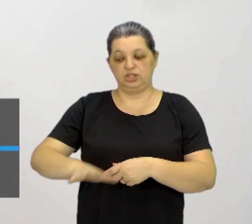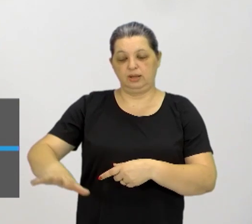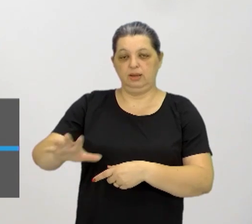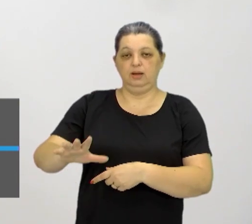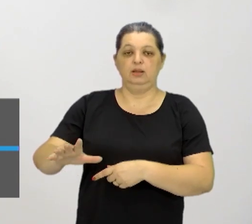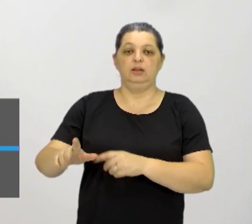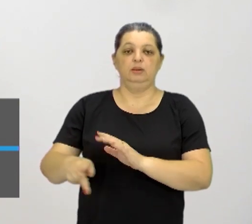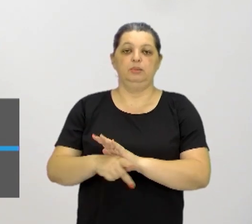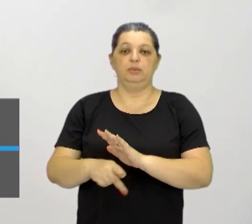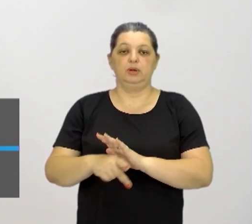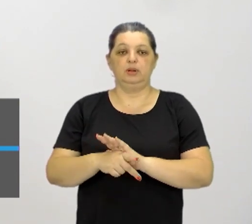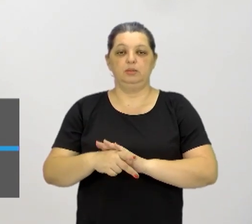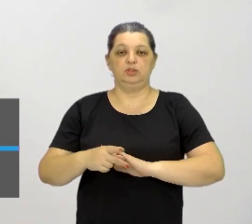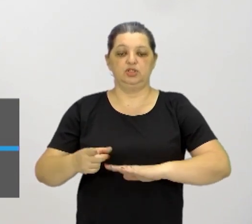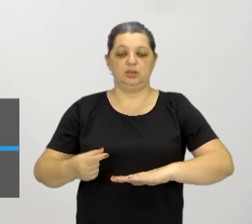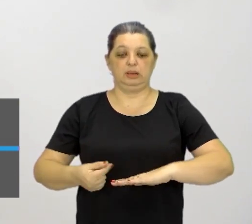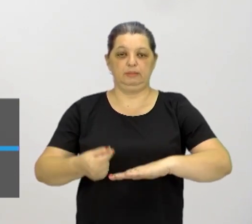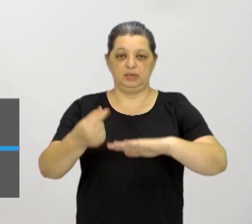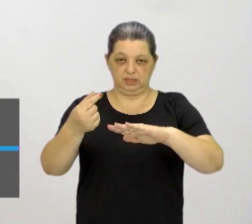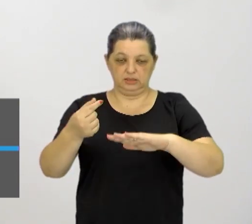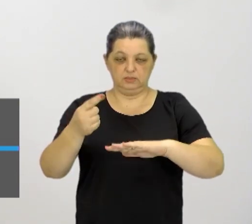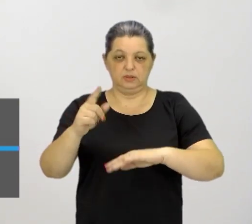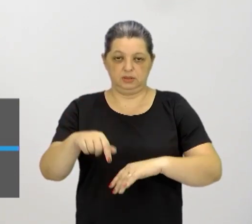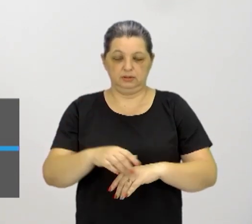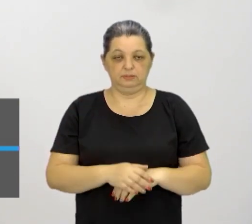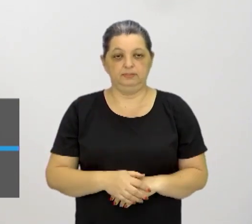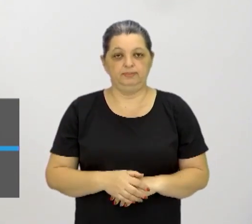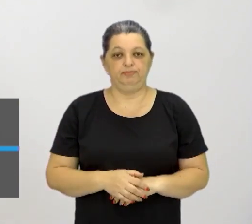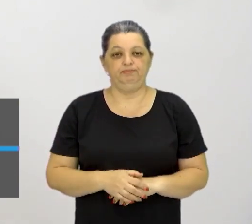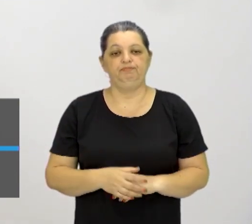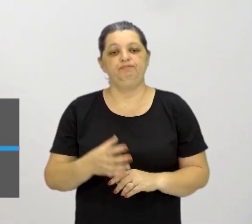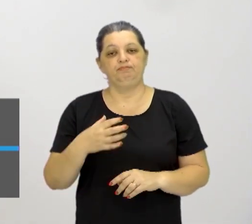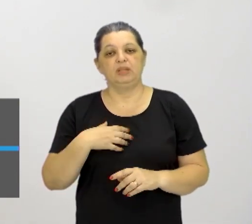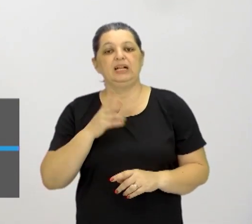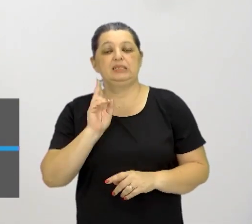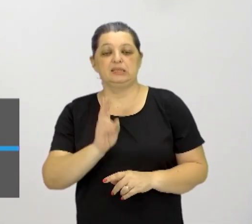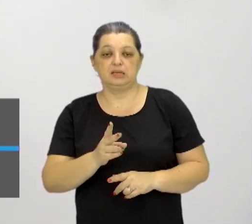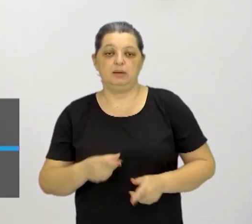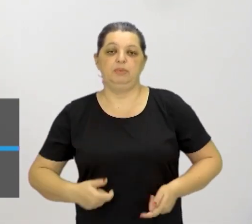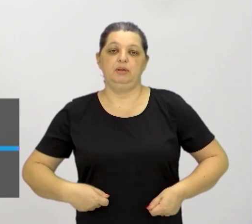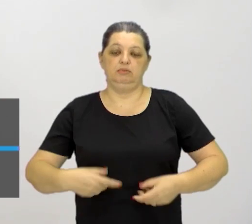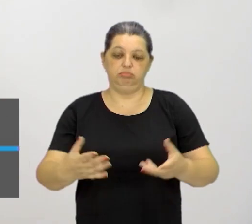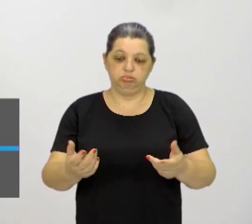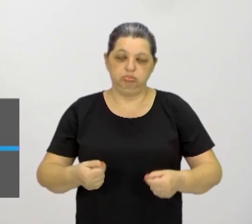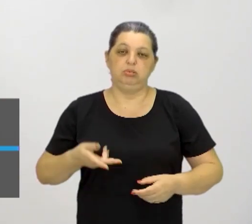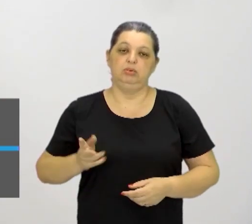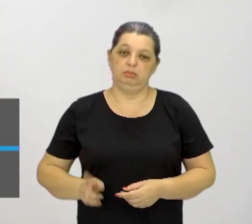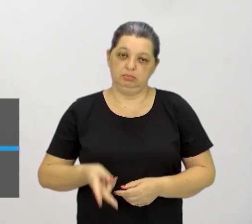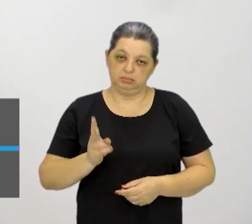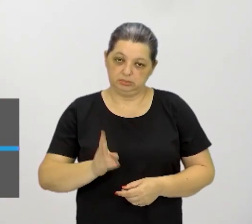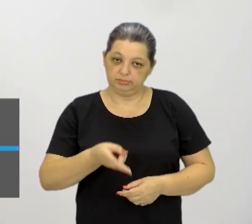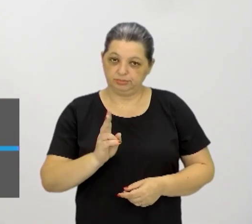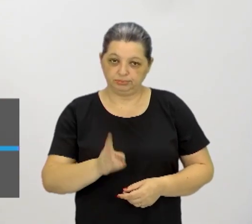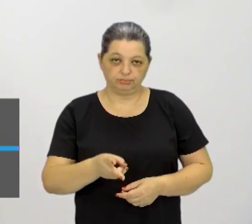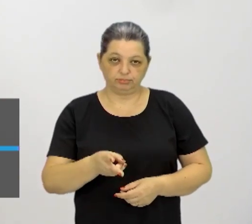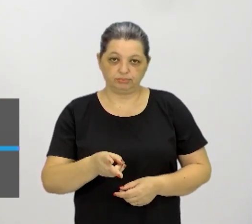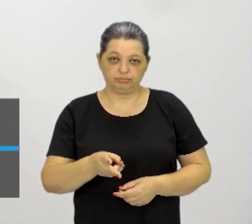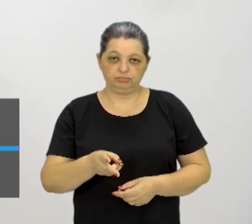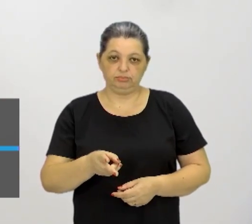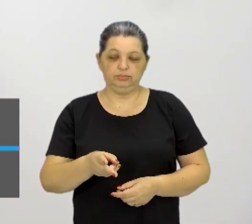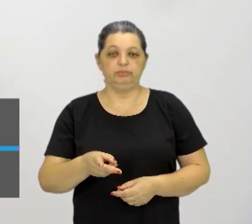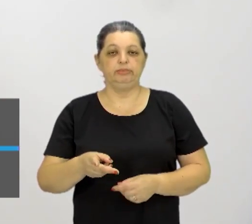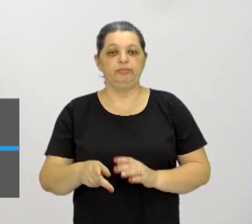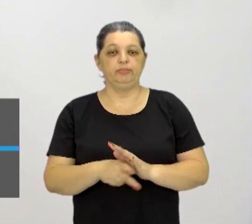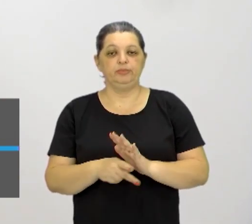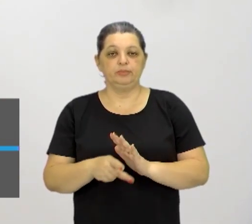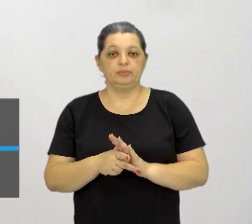ela opera de maneira infinita, né? Nós estamos consumindo de forma infinita, né? Dentro